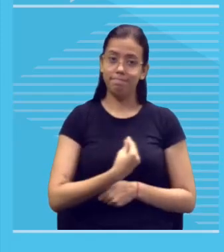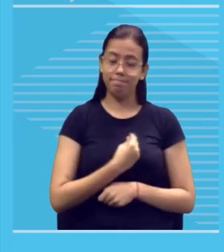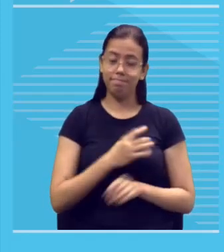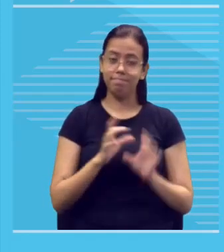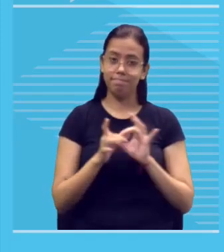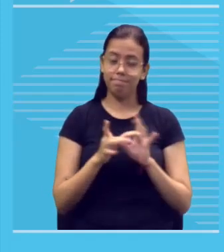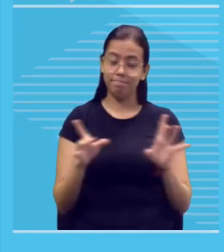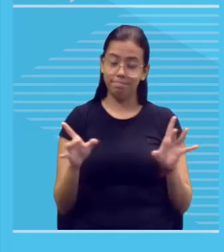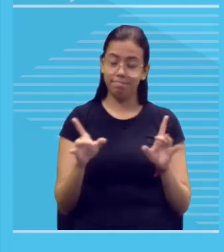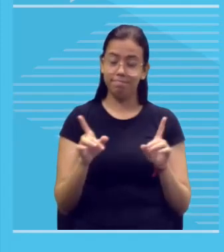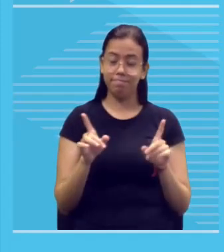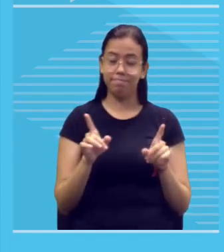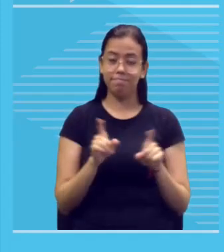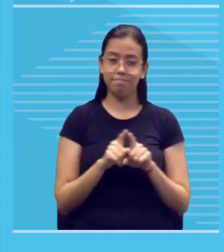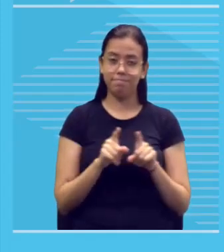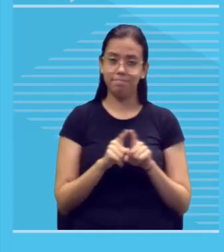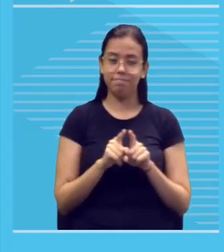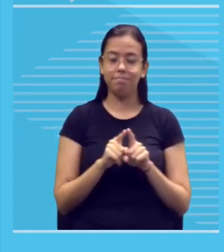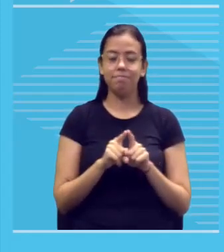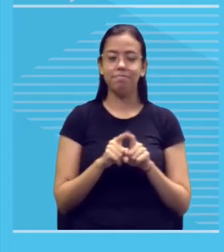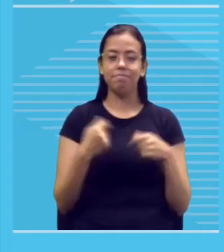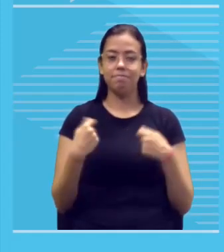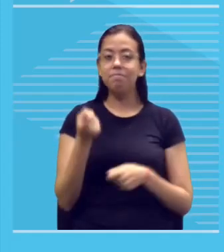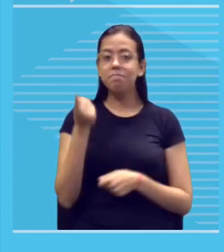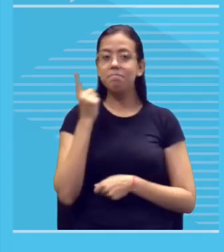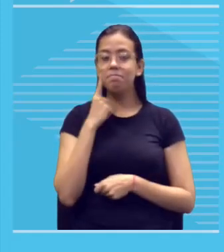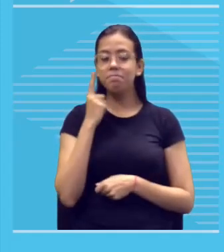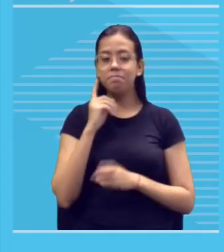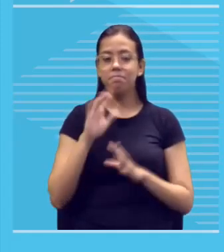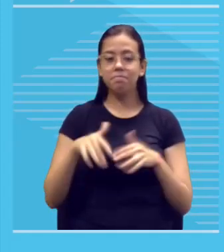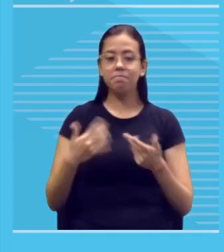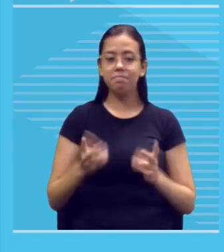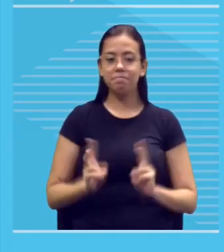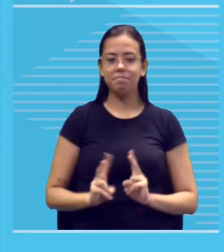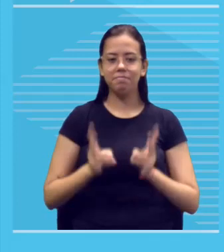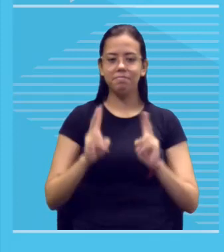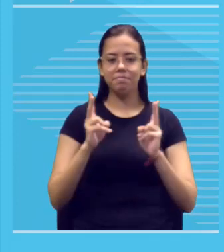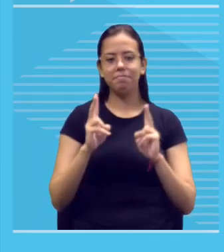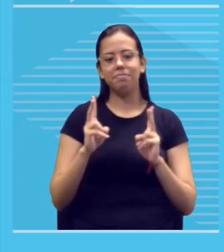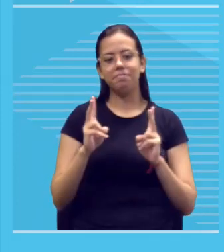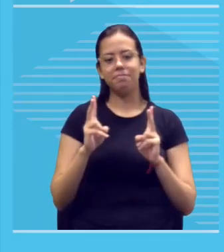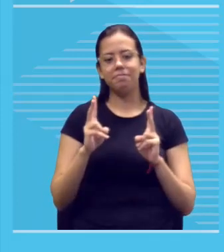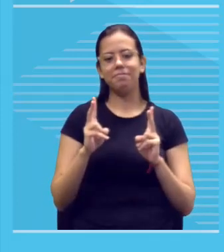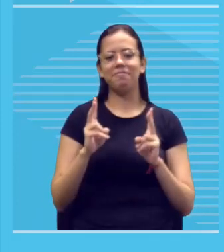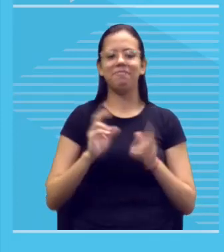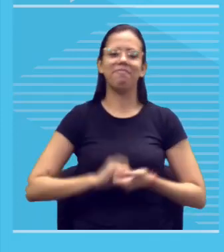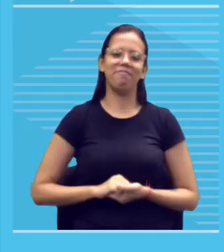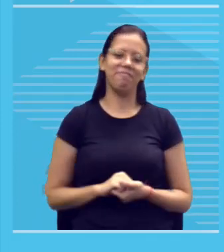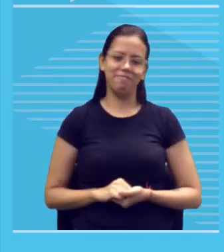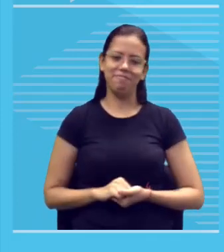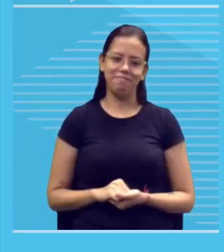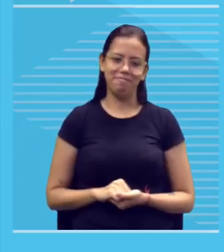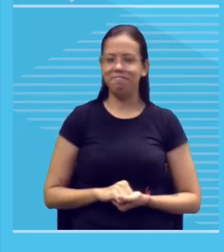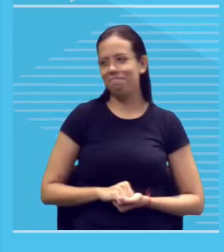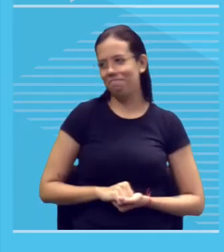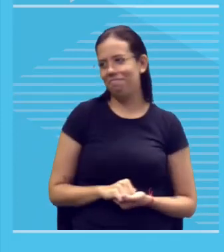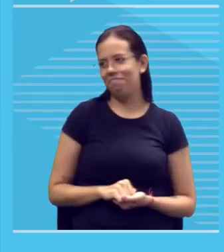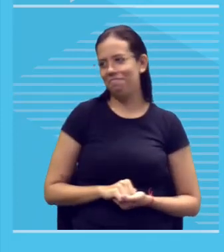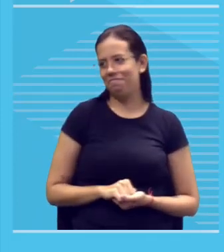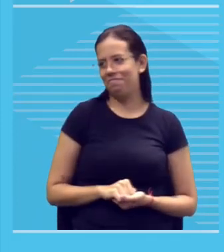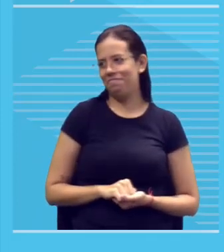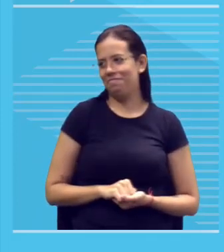disposta também e a gente tem que ver também Qual o preço desse frango desossado para saber se compensa né